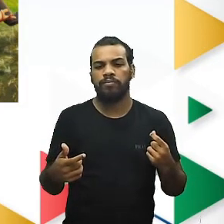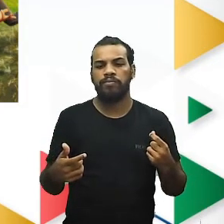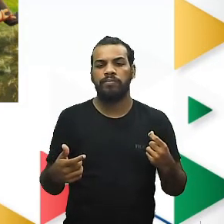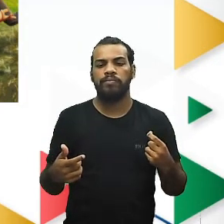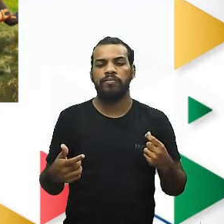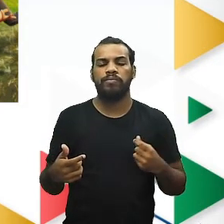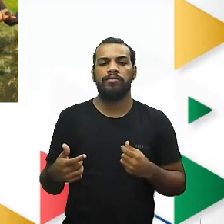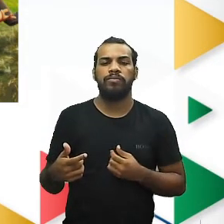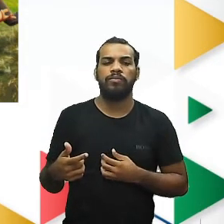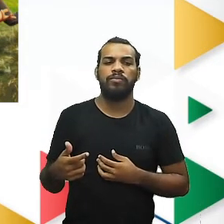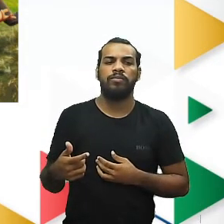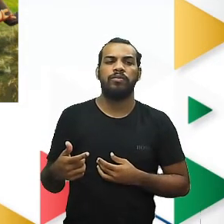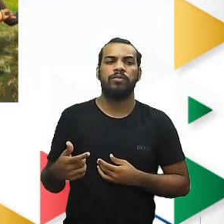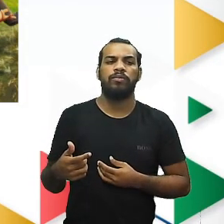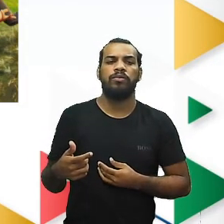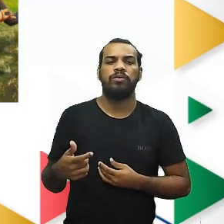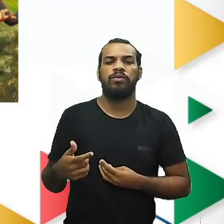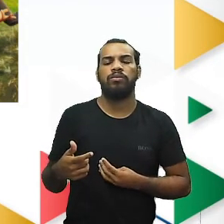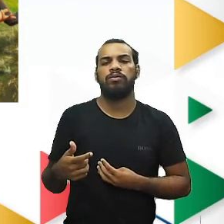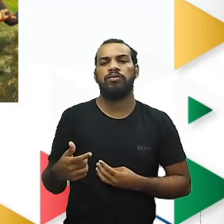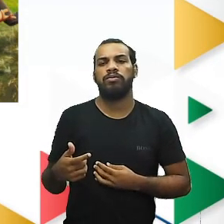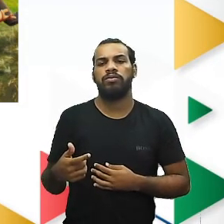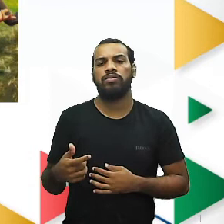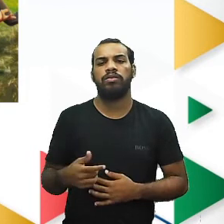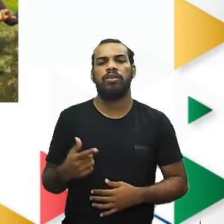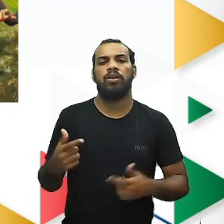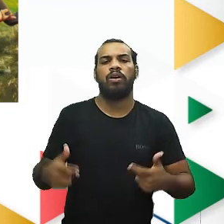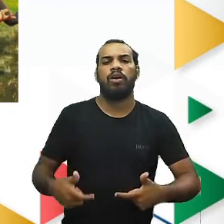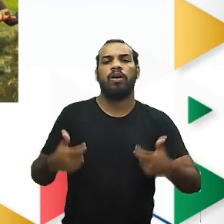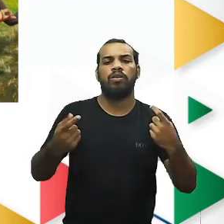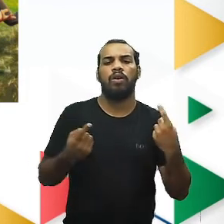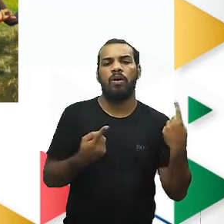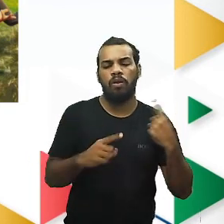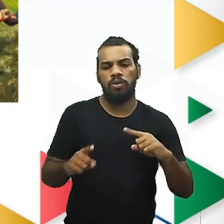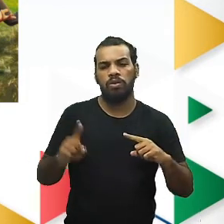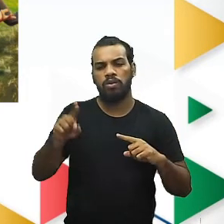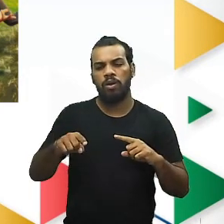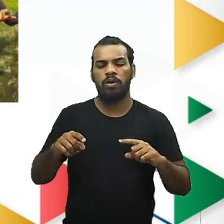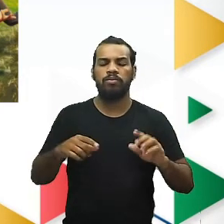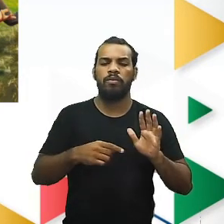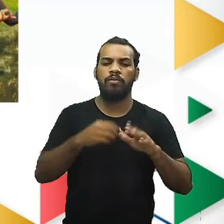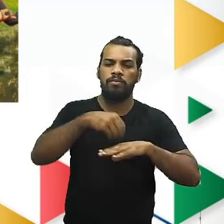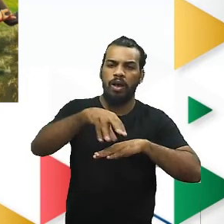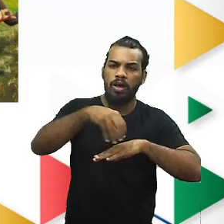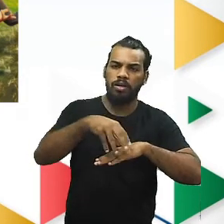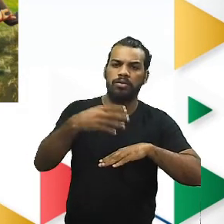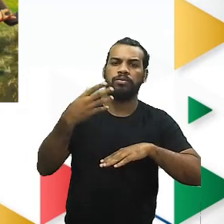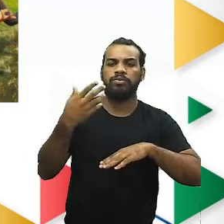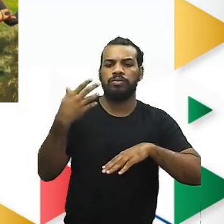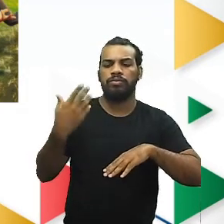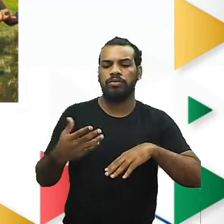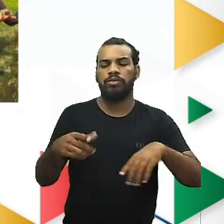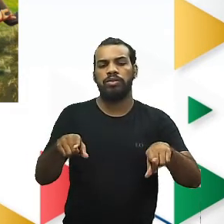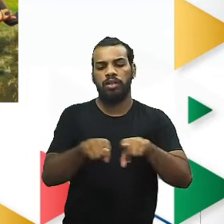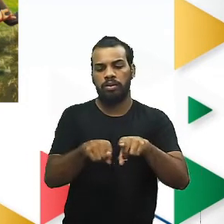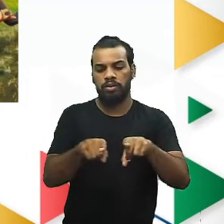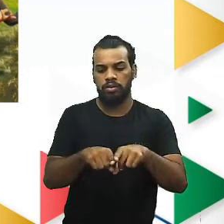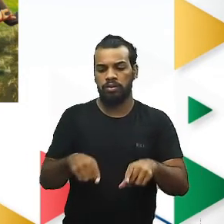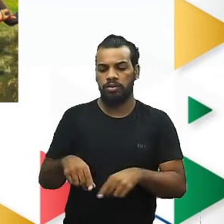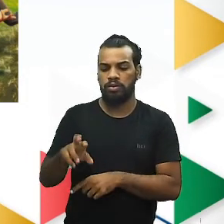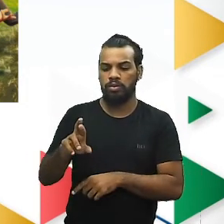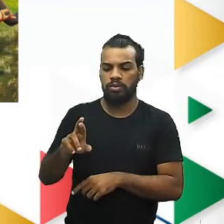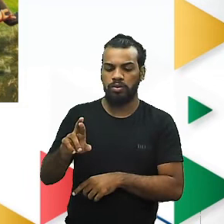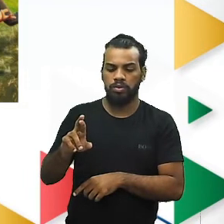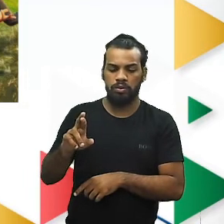filme, justamente, fala, né, ele é contra a guerra, então ele passa essa mensagem. Tivemos também The Rock Horror